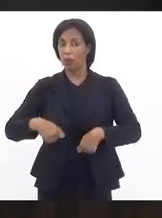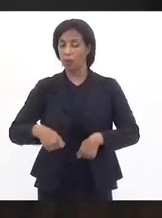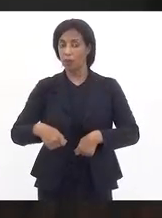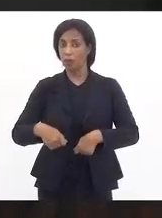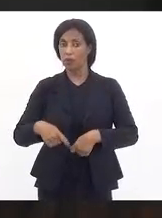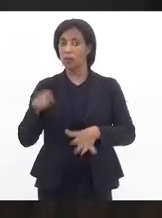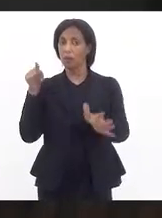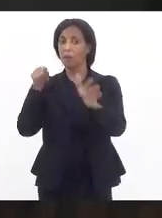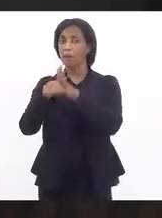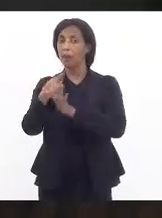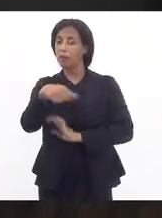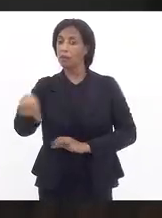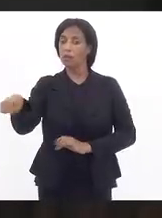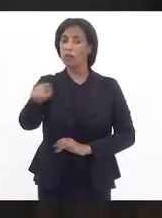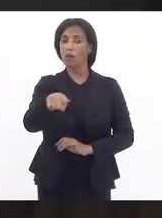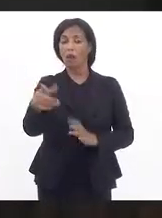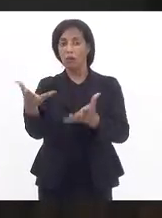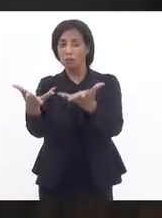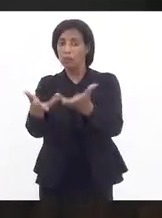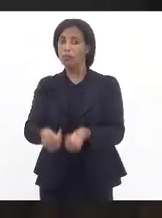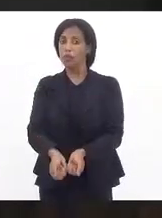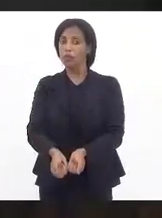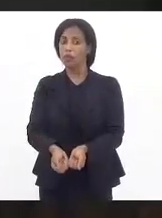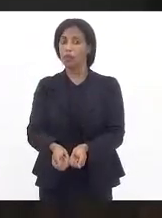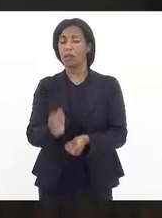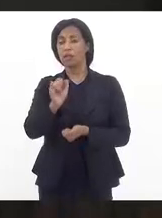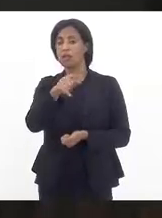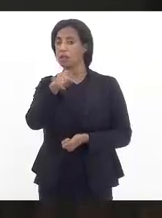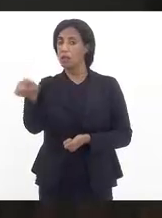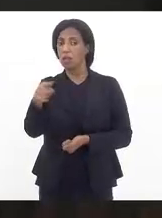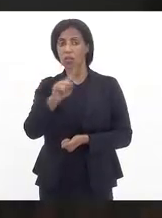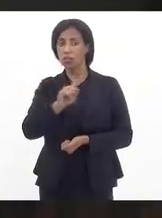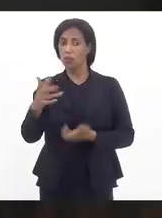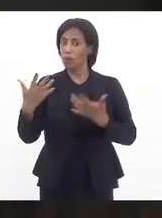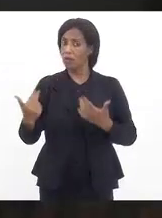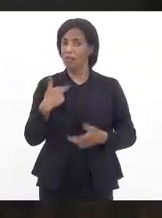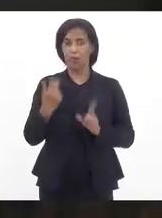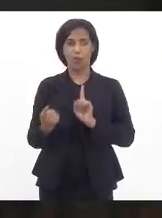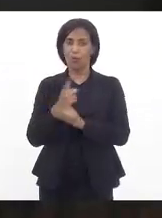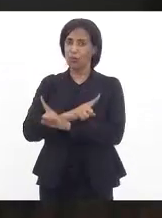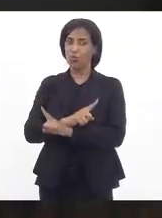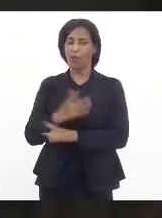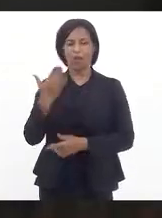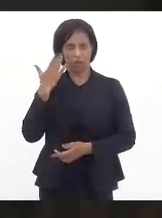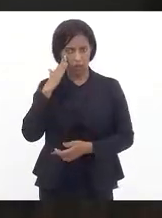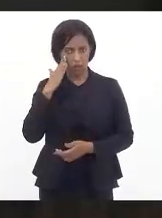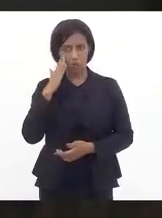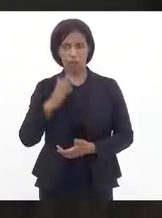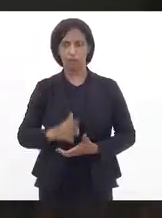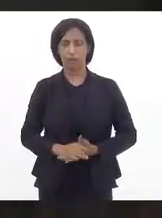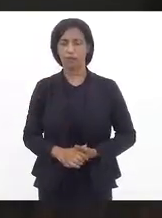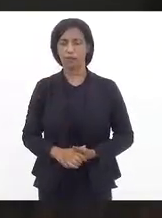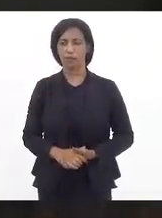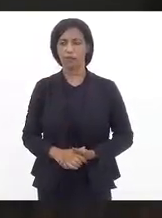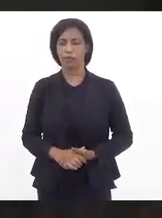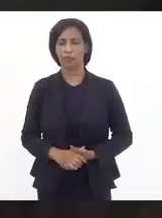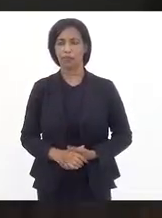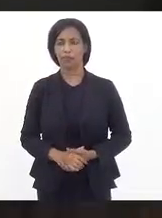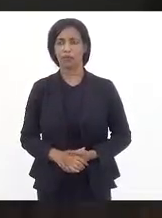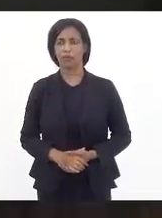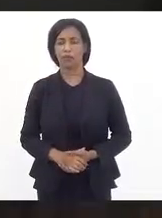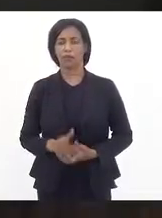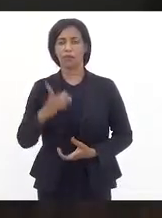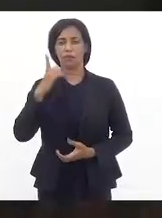submeter o pagamento se o pagamento não não consegui na Imigração não posso reverter a bom presente obrigado